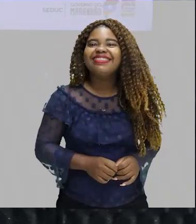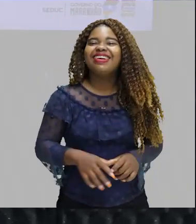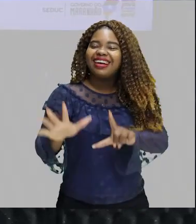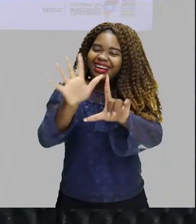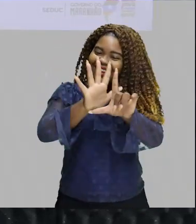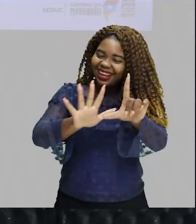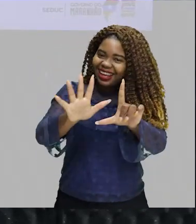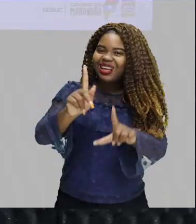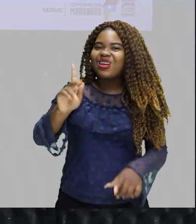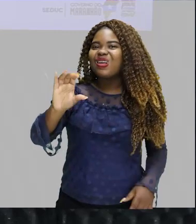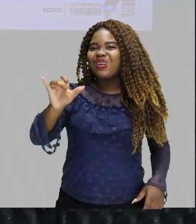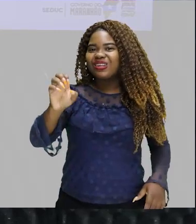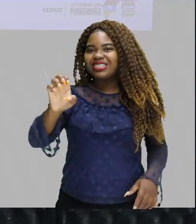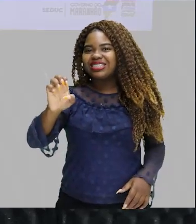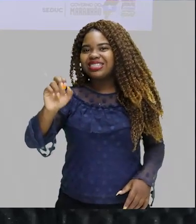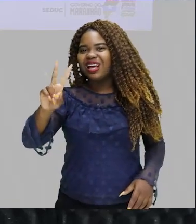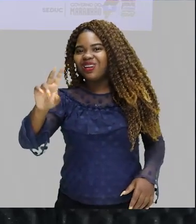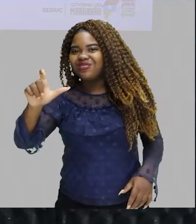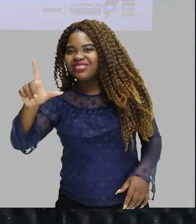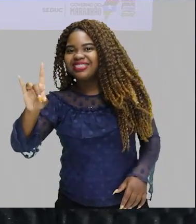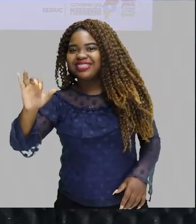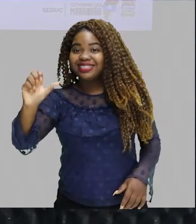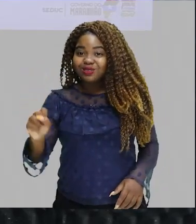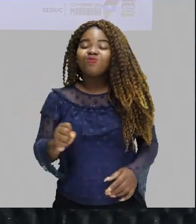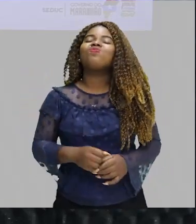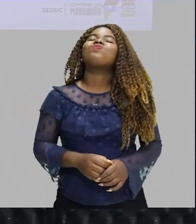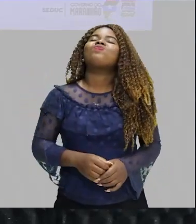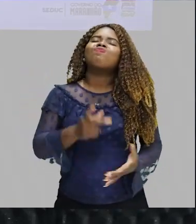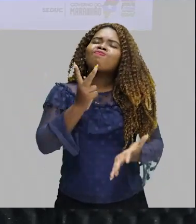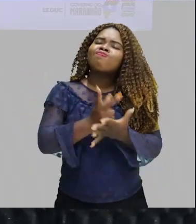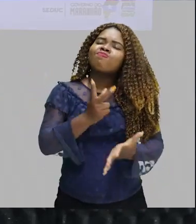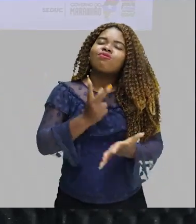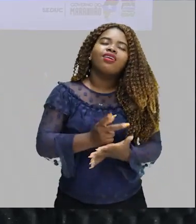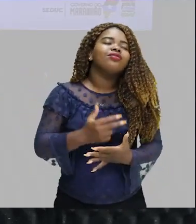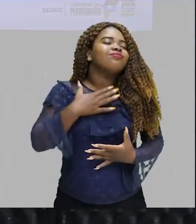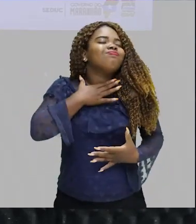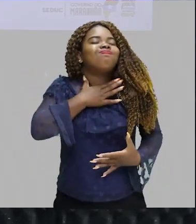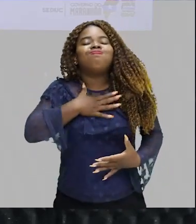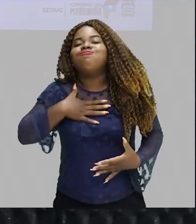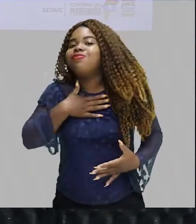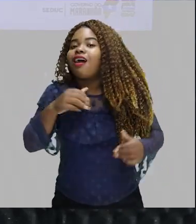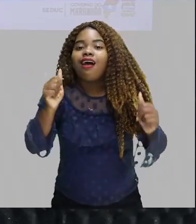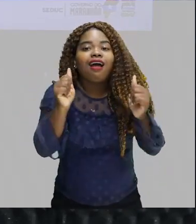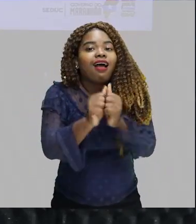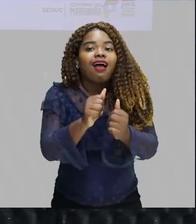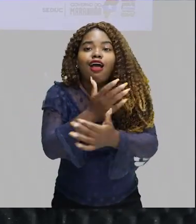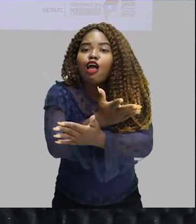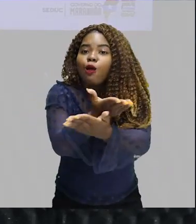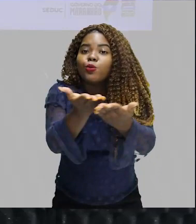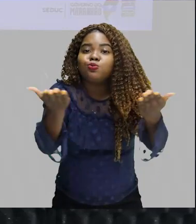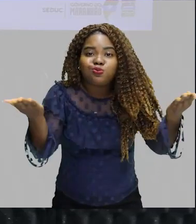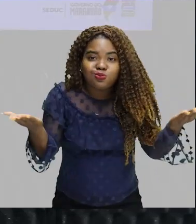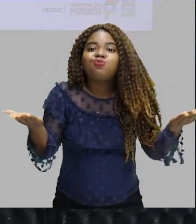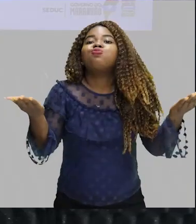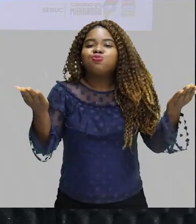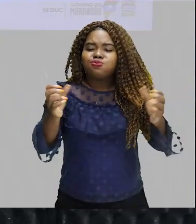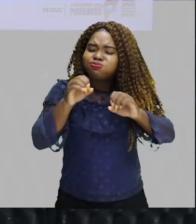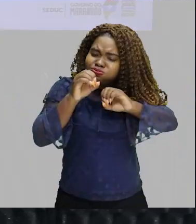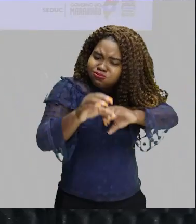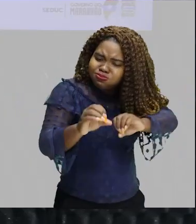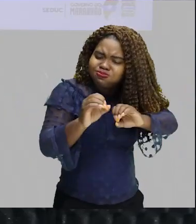nossa plataforma Gonçalves Dias. Galera, é sempre uma honra estar aqui com vocês, podendo compartilhar esse